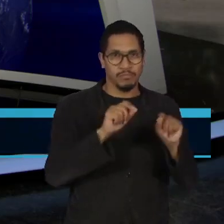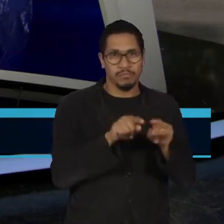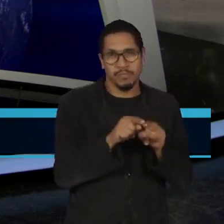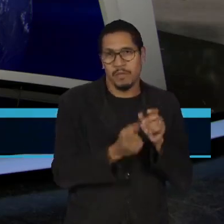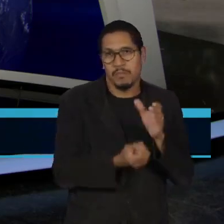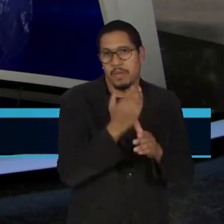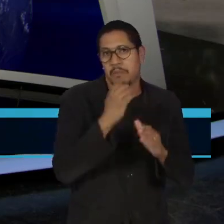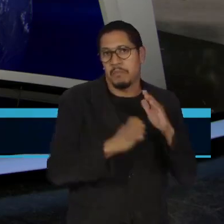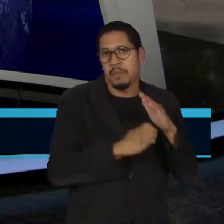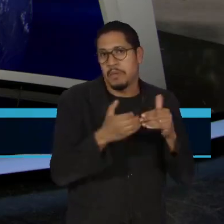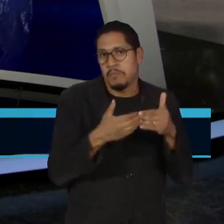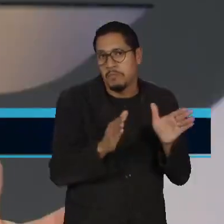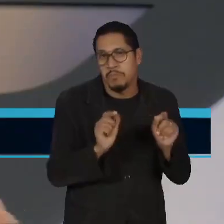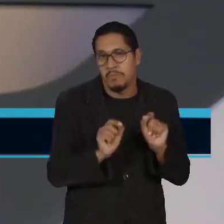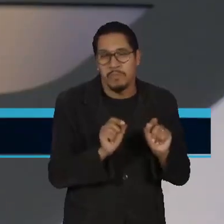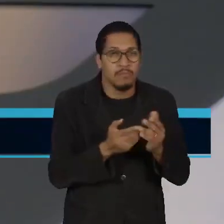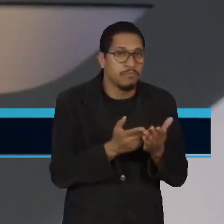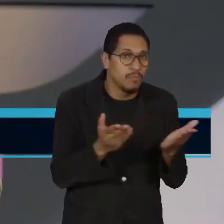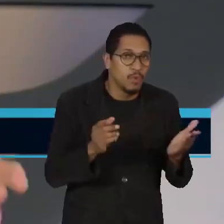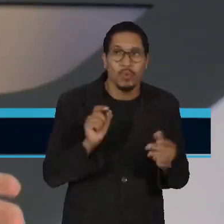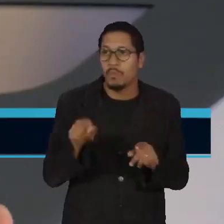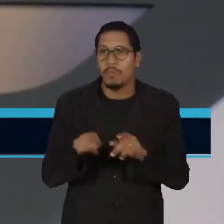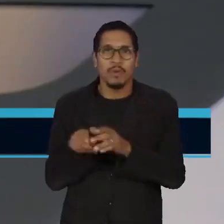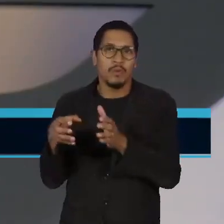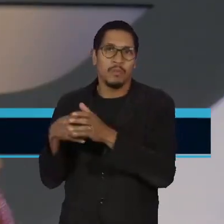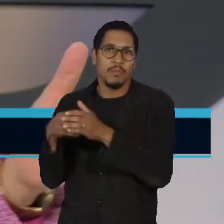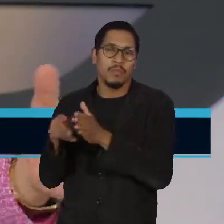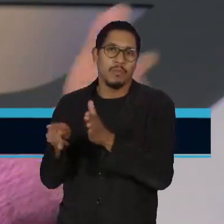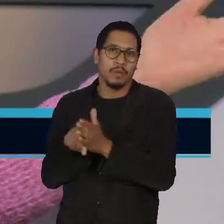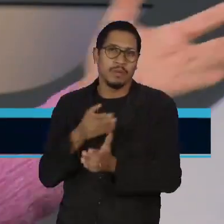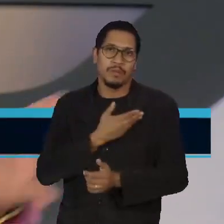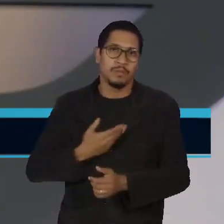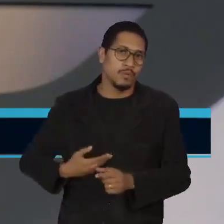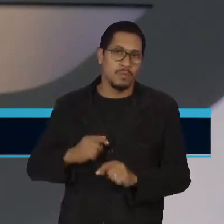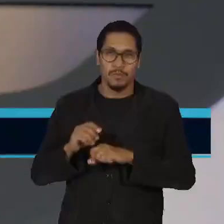empresa, para quem quer gerar empregos, nem para o próprio setor público para fazer os enfrentamentos que precisa fazer.